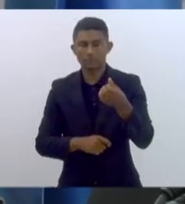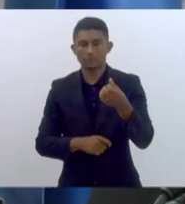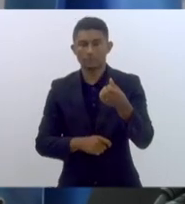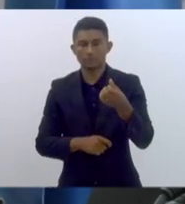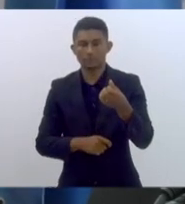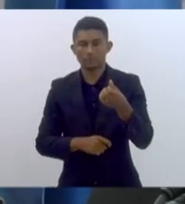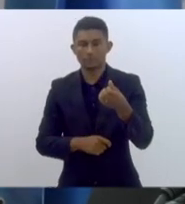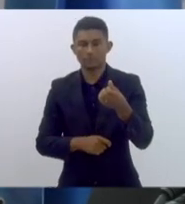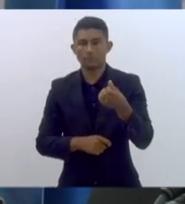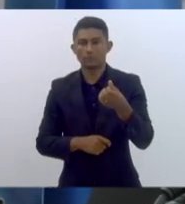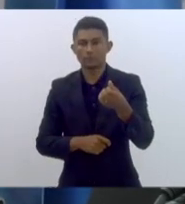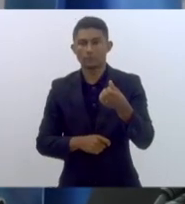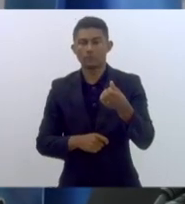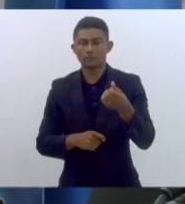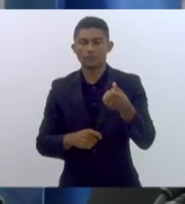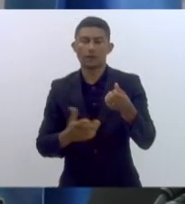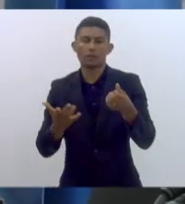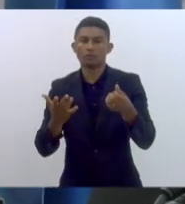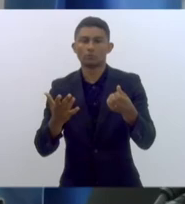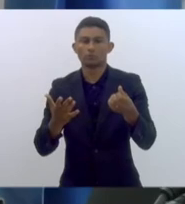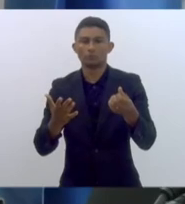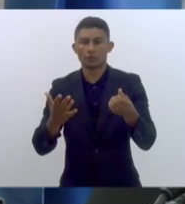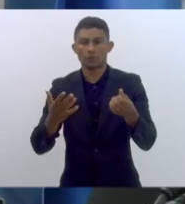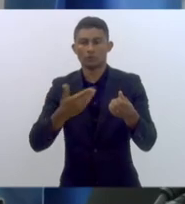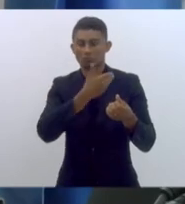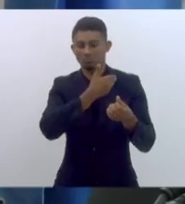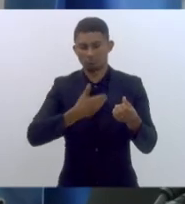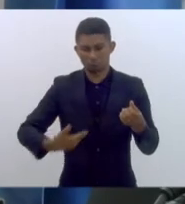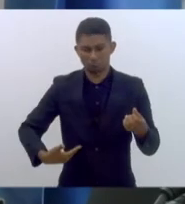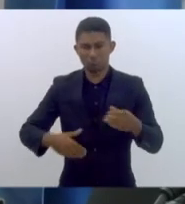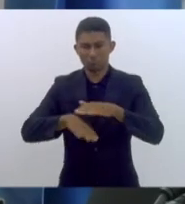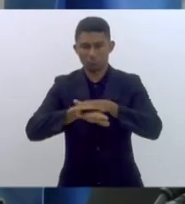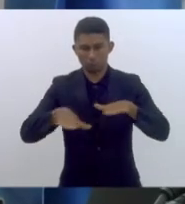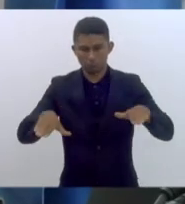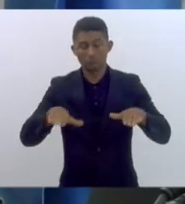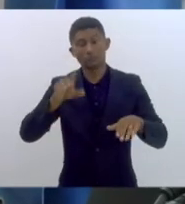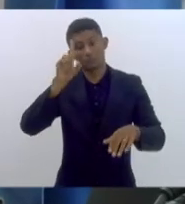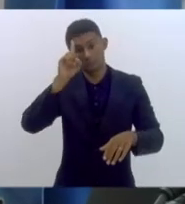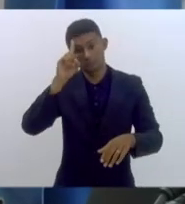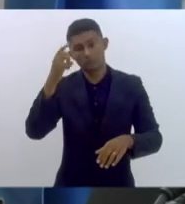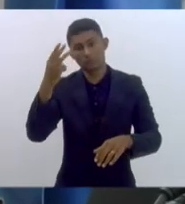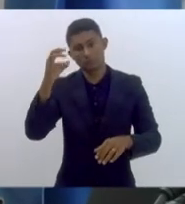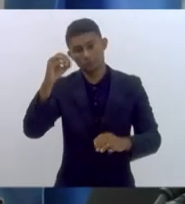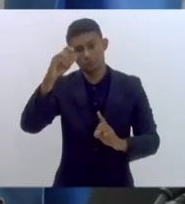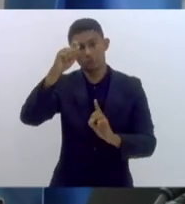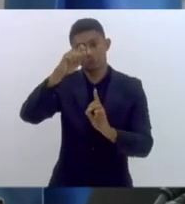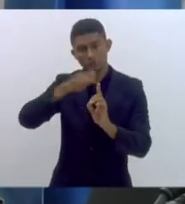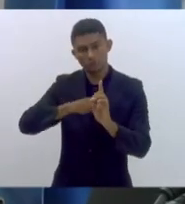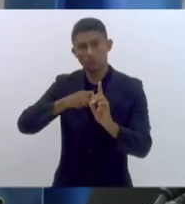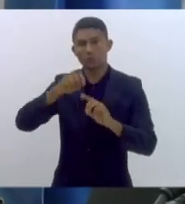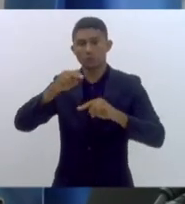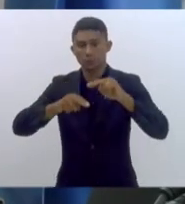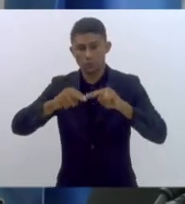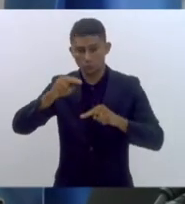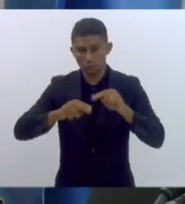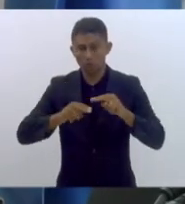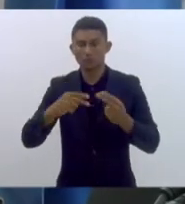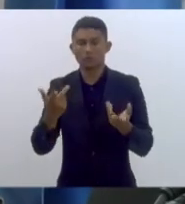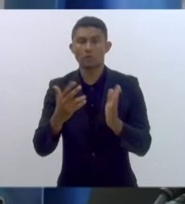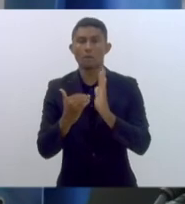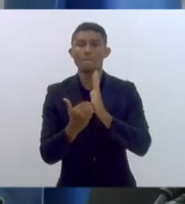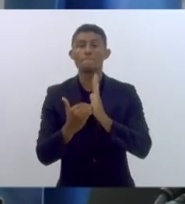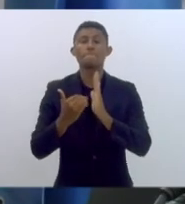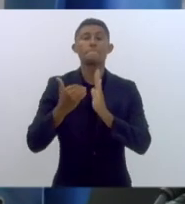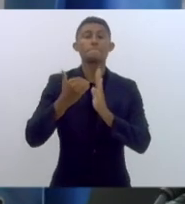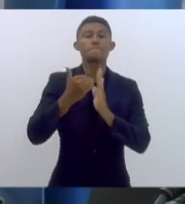do término do mandato, dá 30 de junho. Não pode ter acréscimo de gasto para as próximas